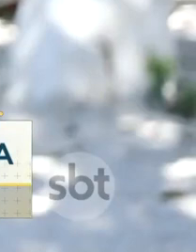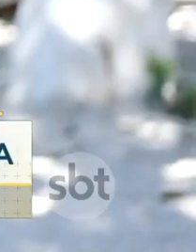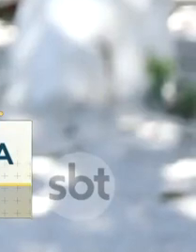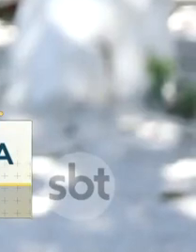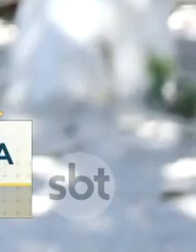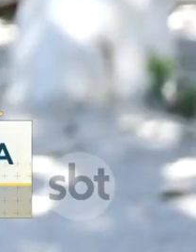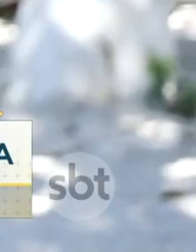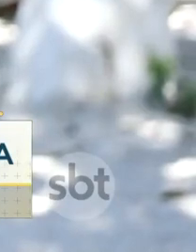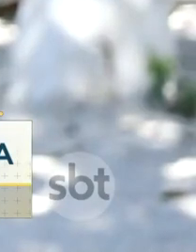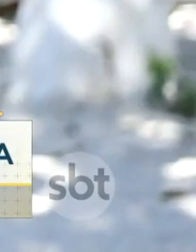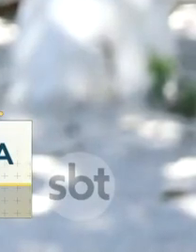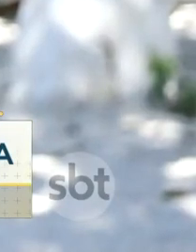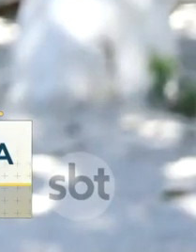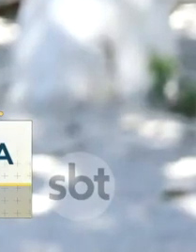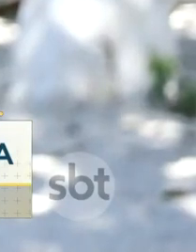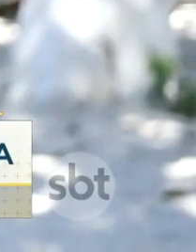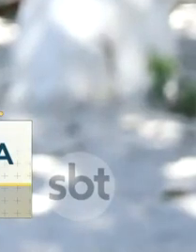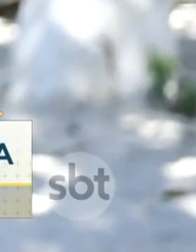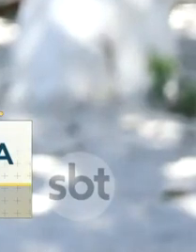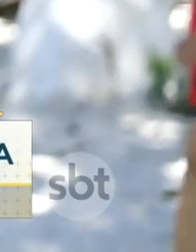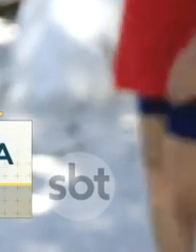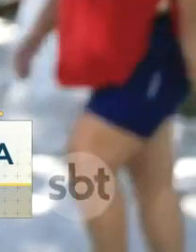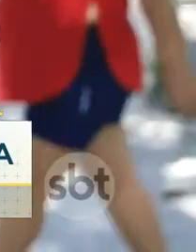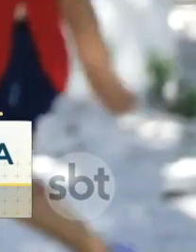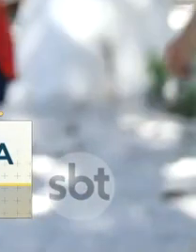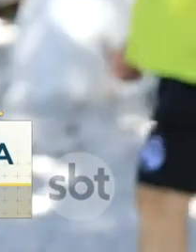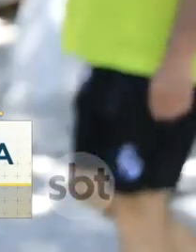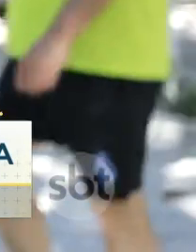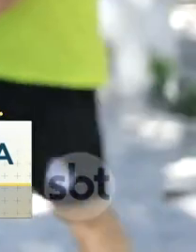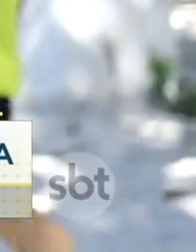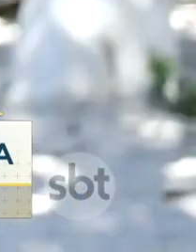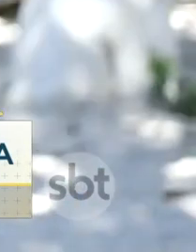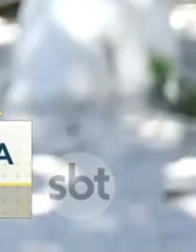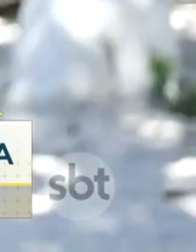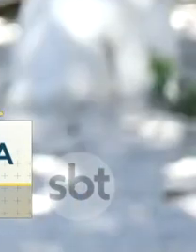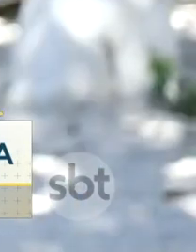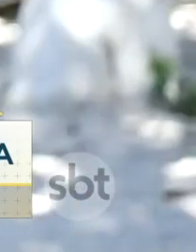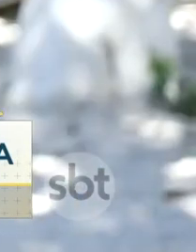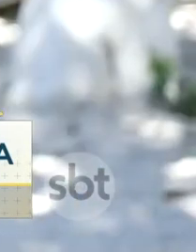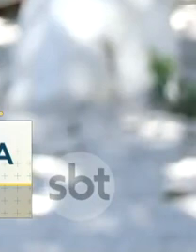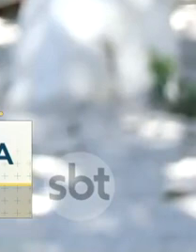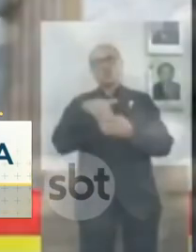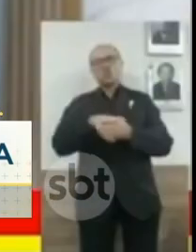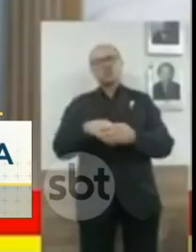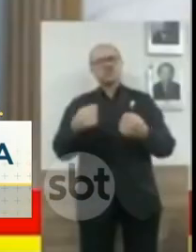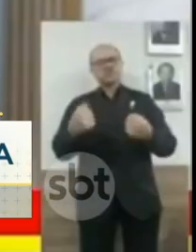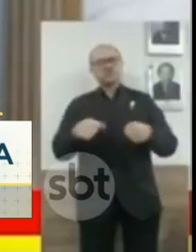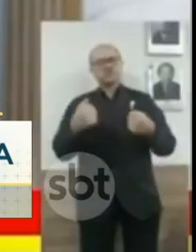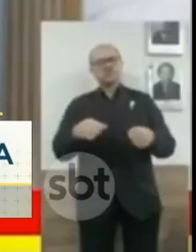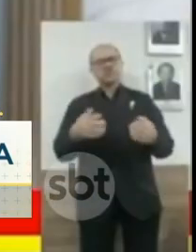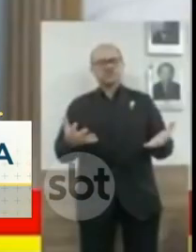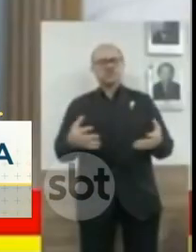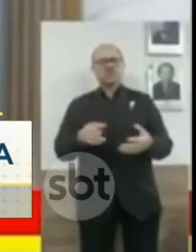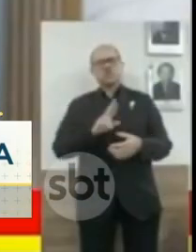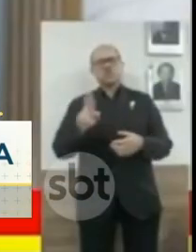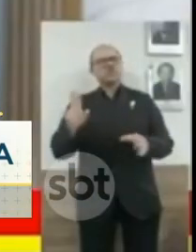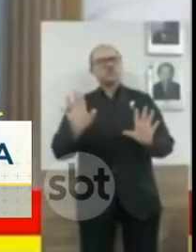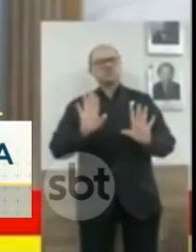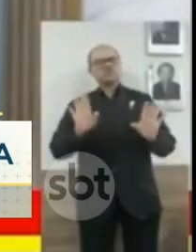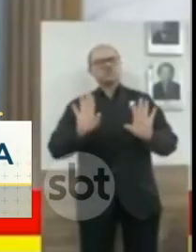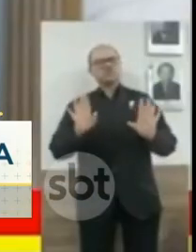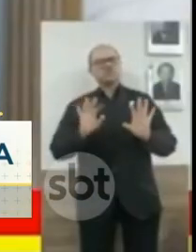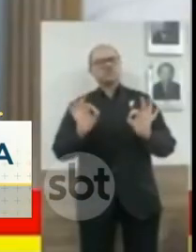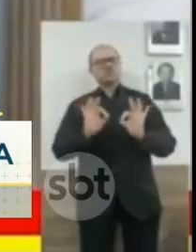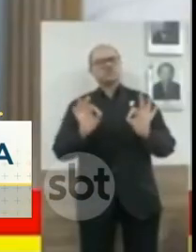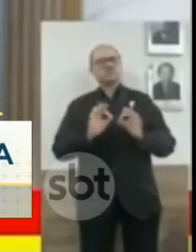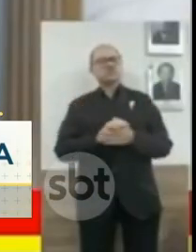Oi, bom dia para você, bom dia para todo mundo. Olha, muita gente se sentiu ofendido com a fala dessa. Essa fala foi feita pela vereadora Zirleide Monteiro,